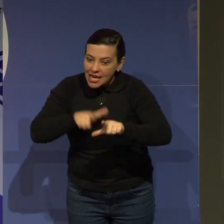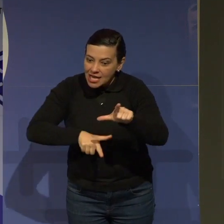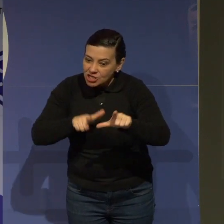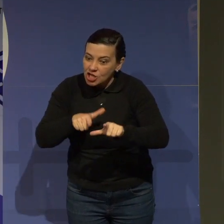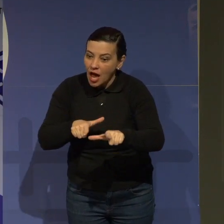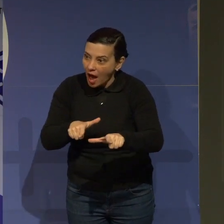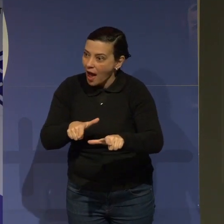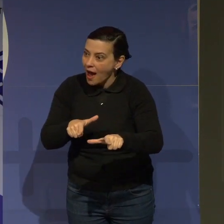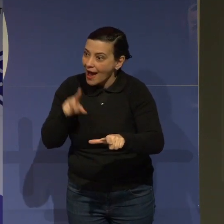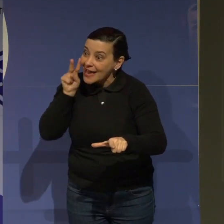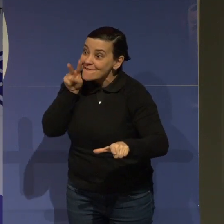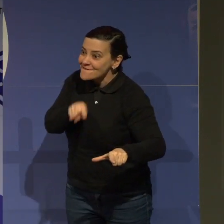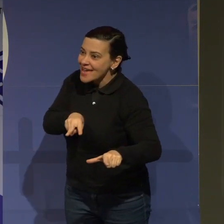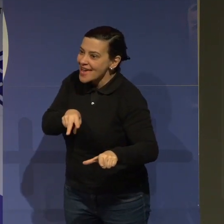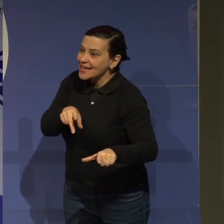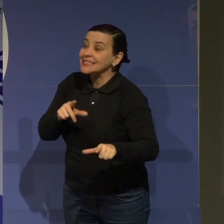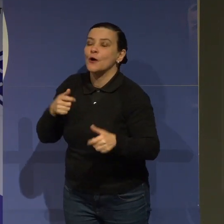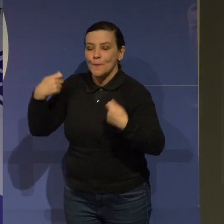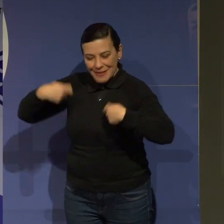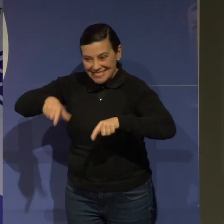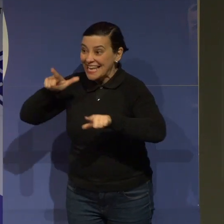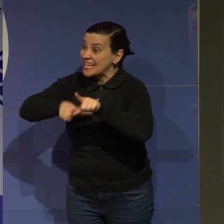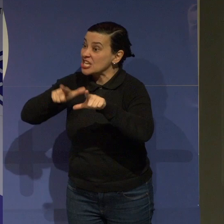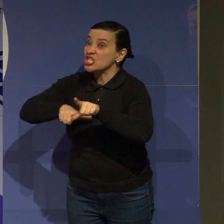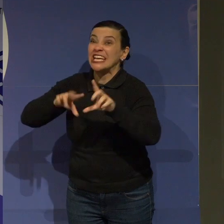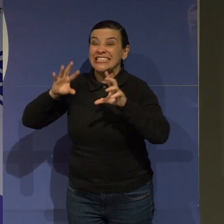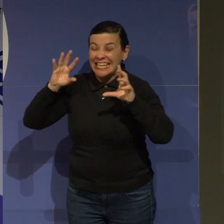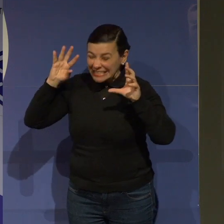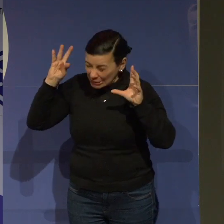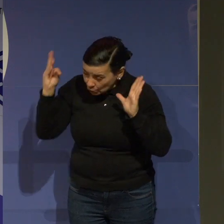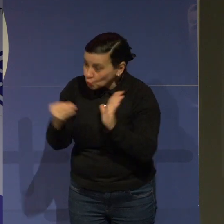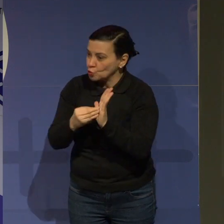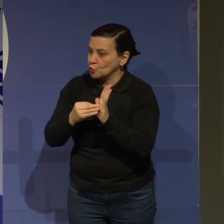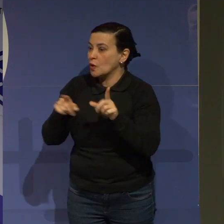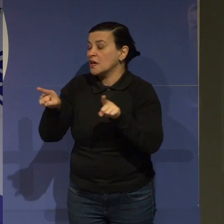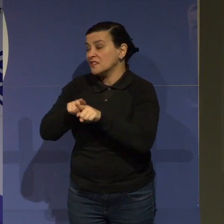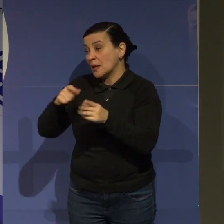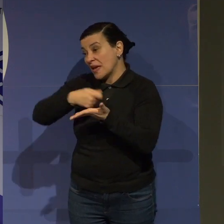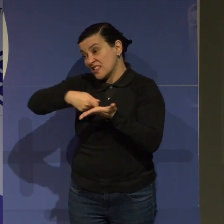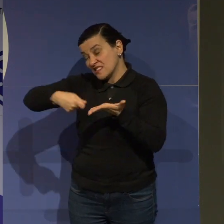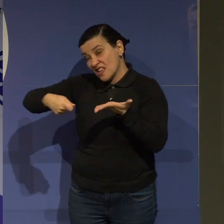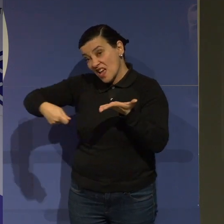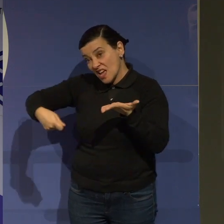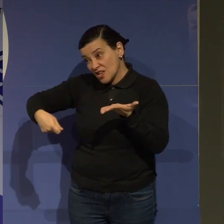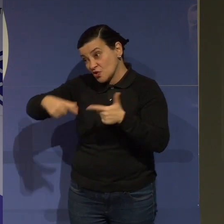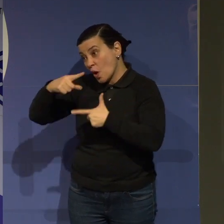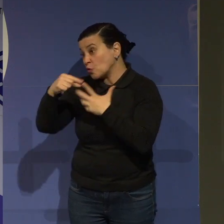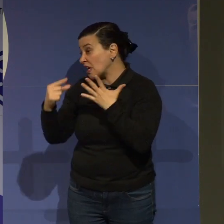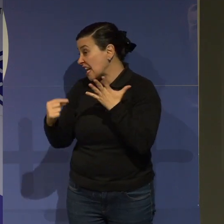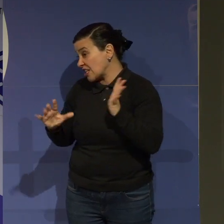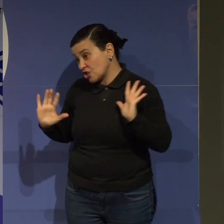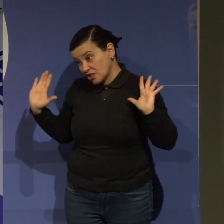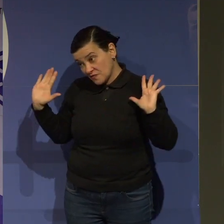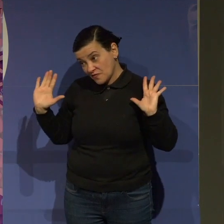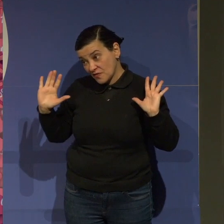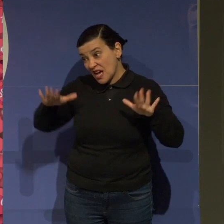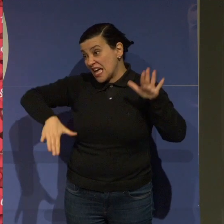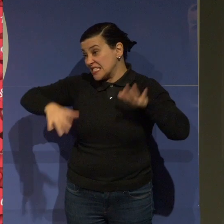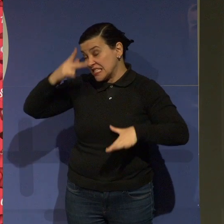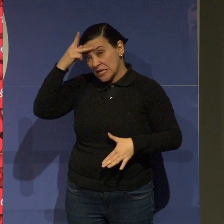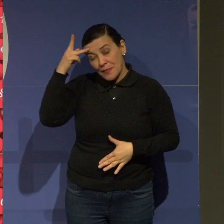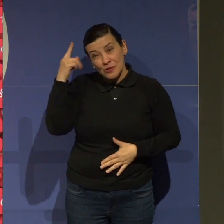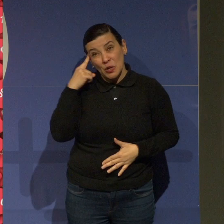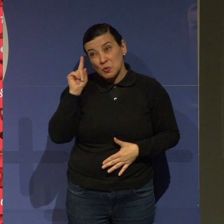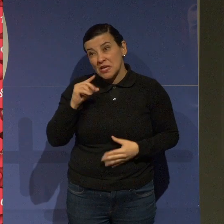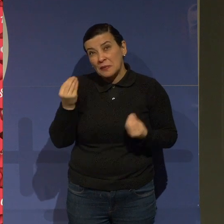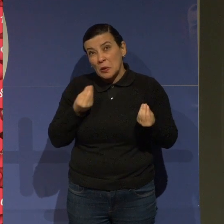acessível. Então, legenda em tudo. Texto alternativo é o que eu comentei um pouquinho antes. As pessoas não sabem como